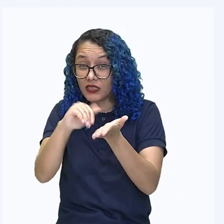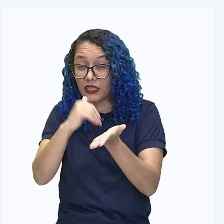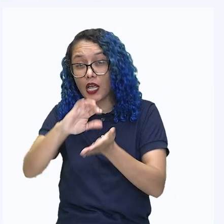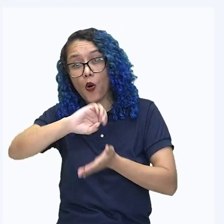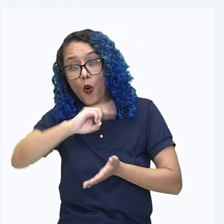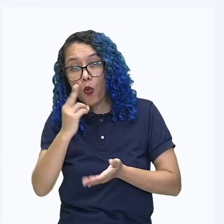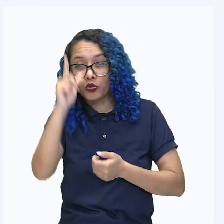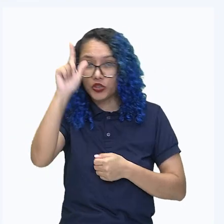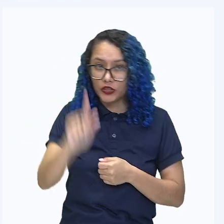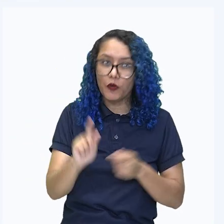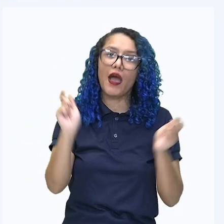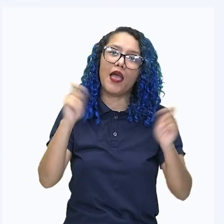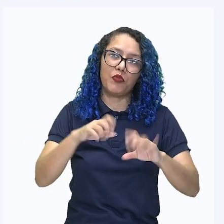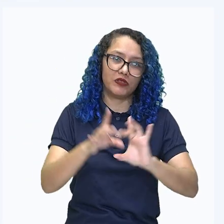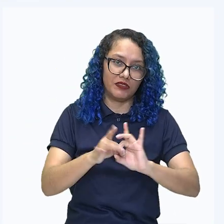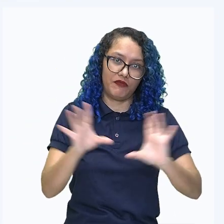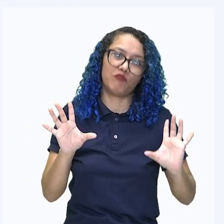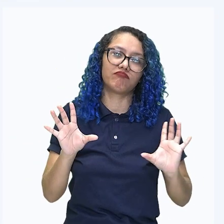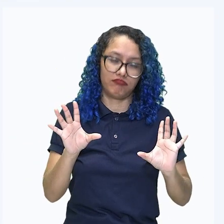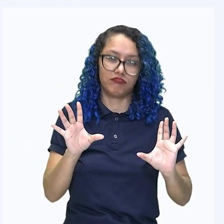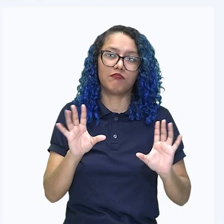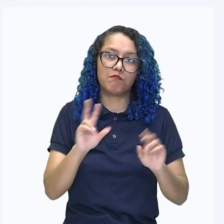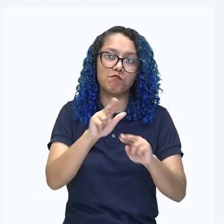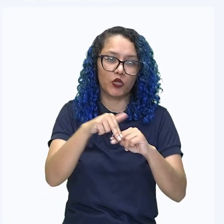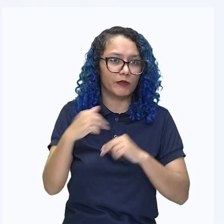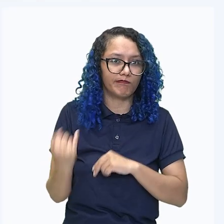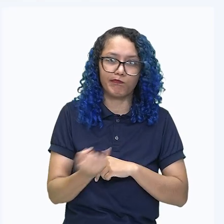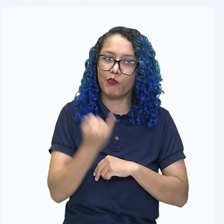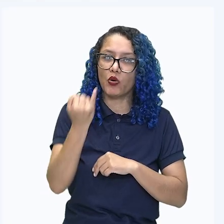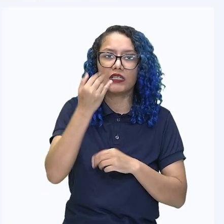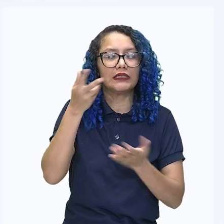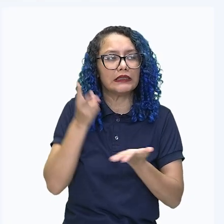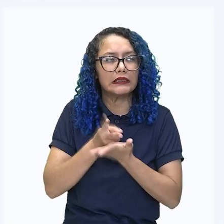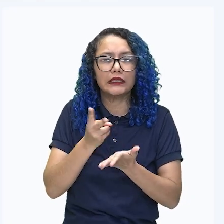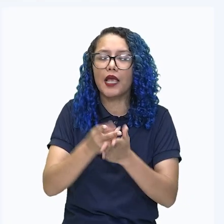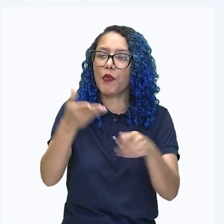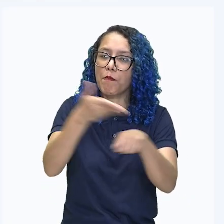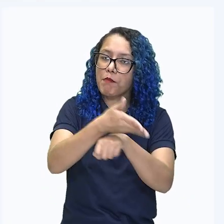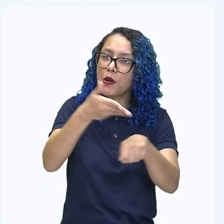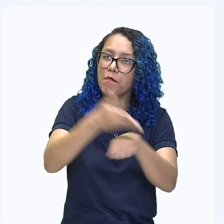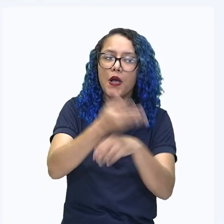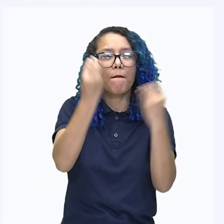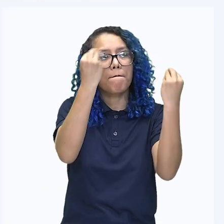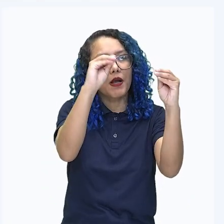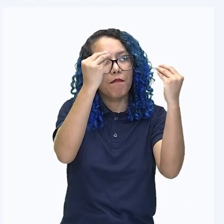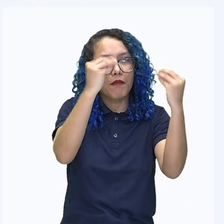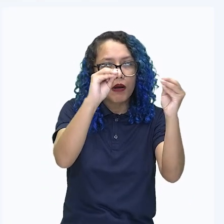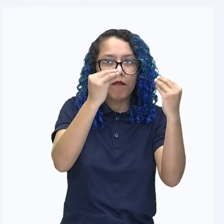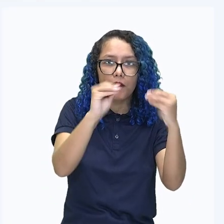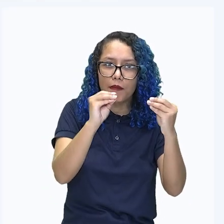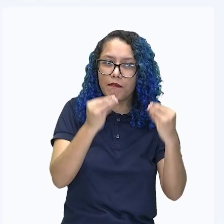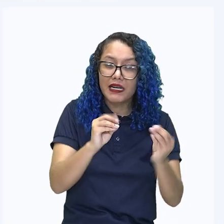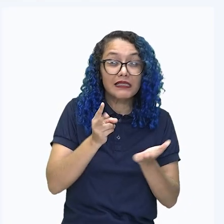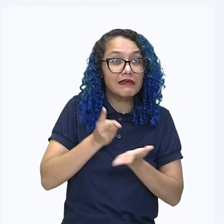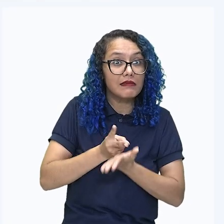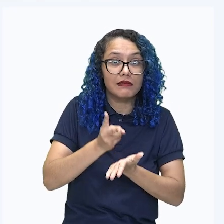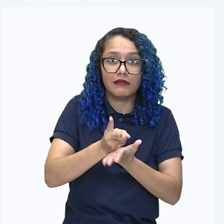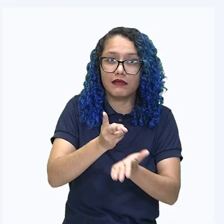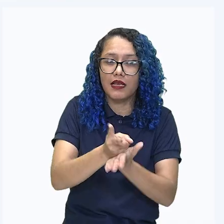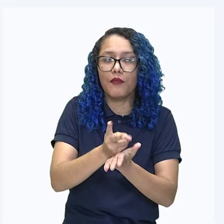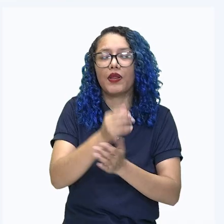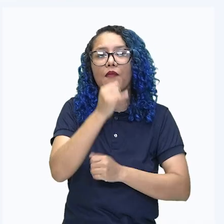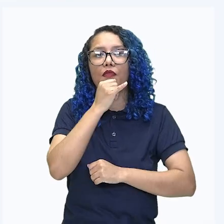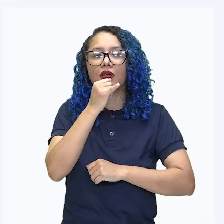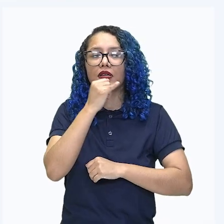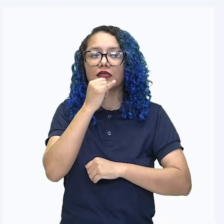consegue desbloquear. Então é muito importante manter-se sempre acessando, fazendo os lançamentos, porque ainda que deixe,